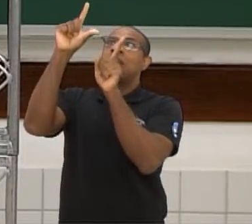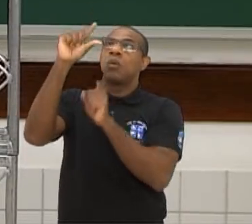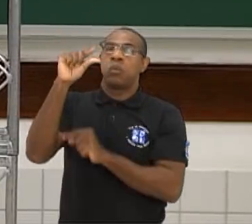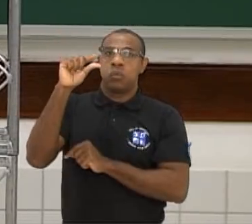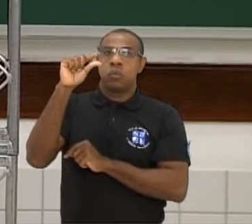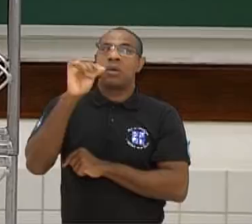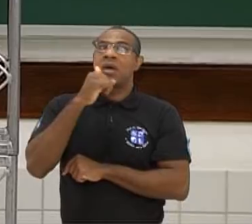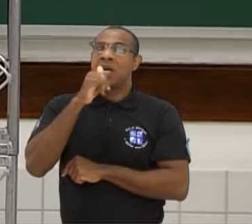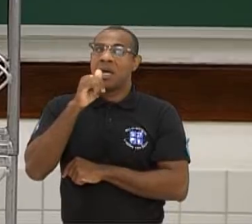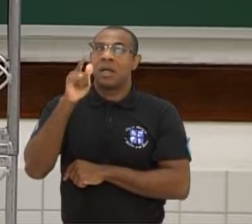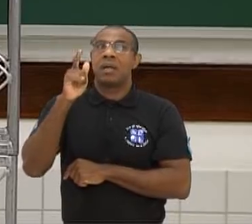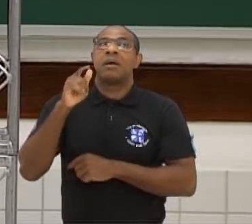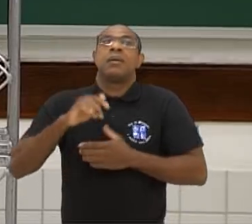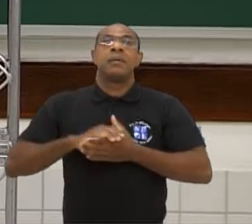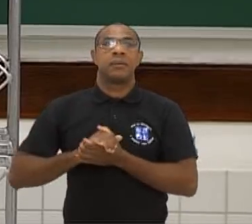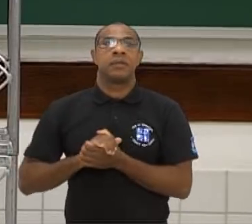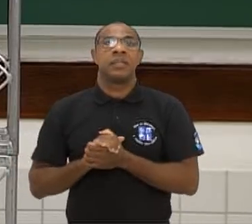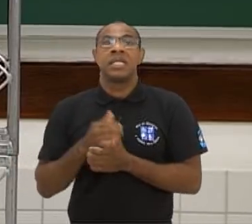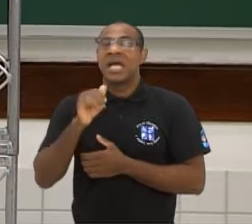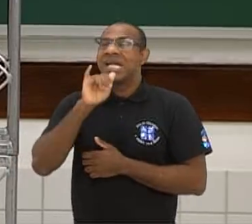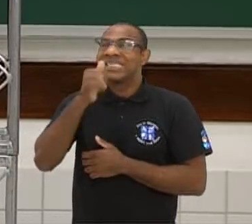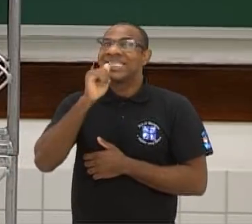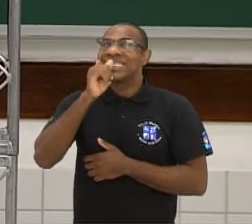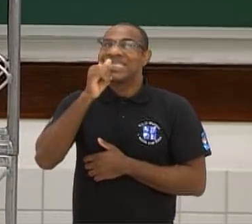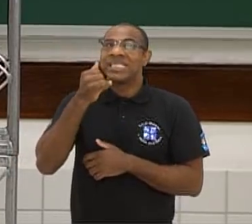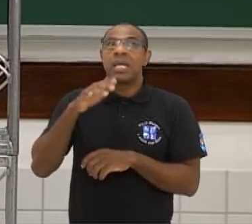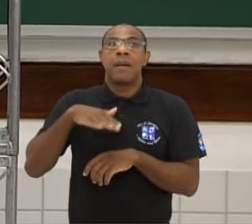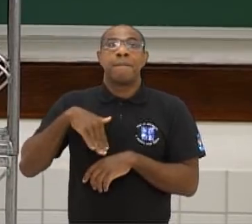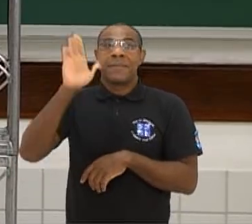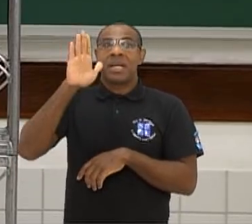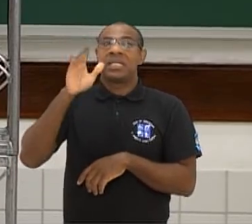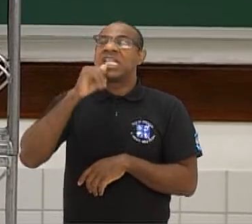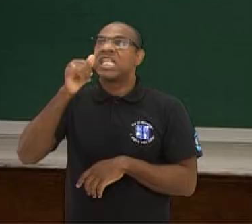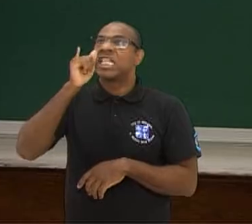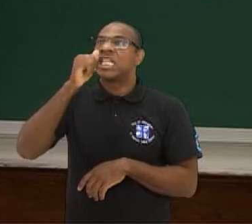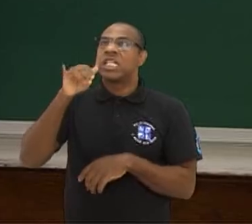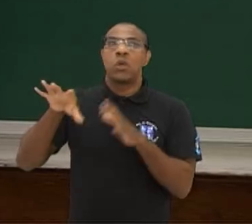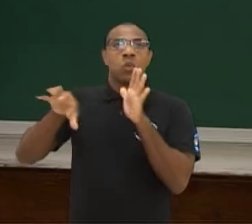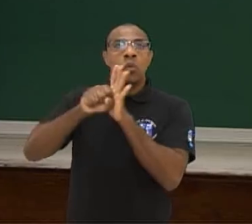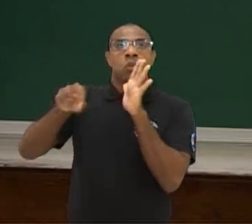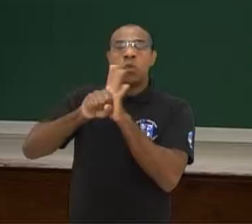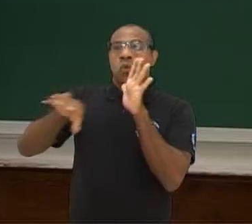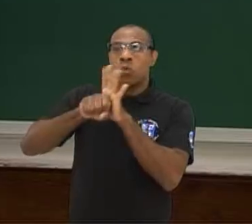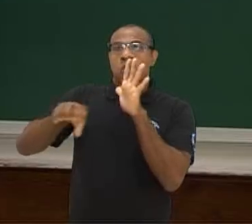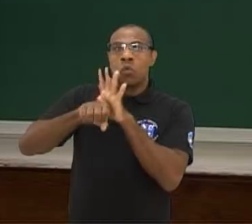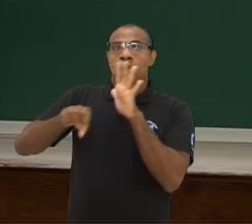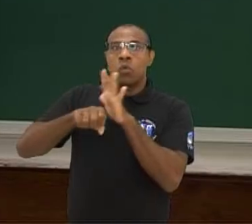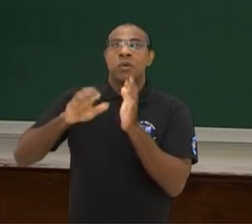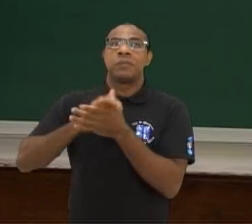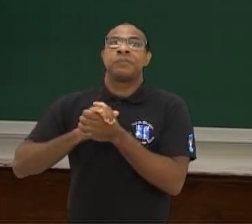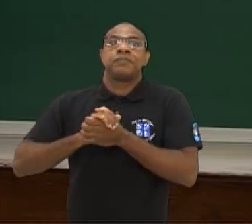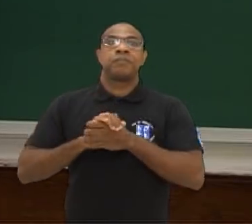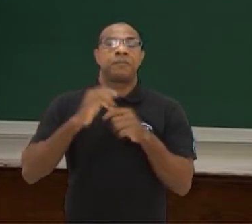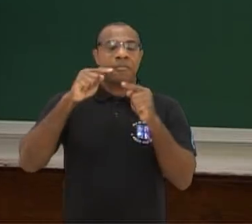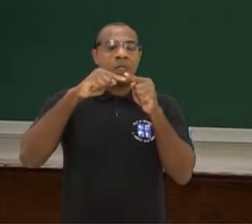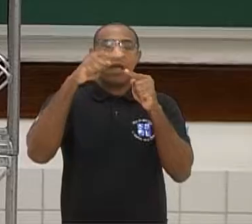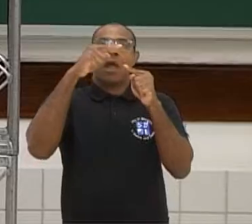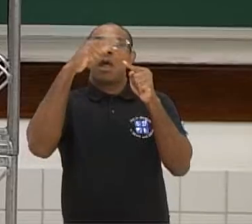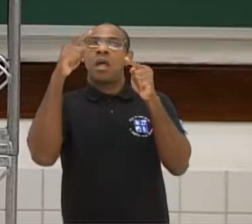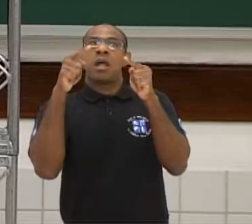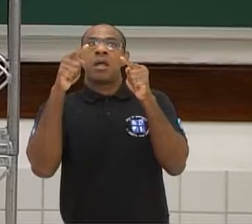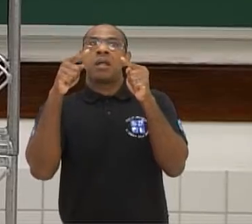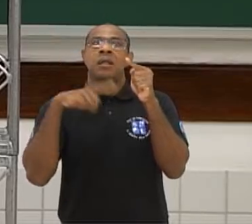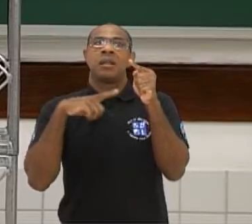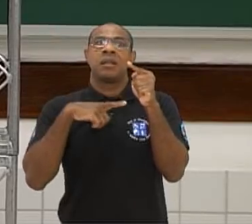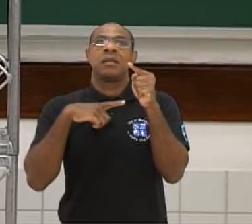e a corrente elétrica ela é maior. Então, você vai ter aqui um efeito Joule maior também e você tem o